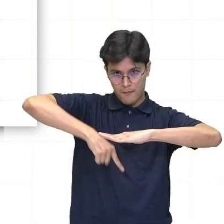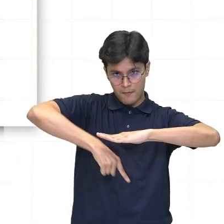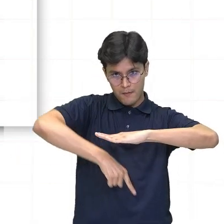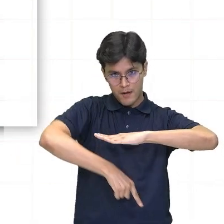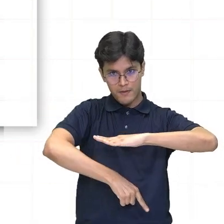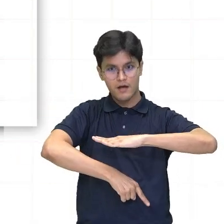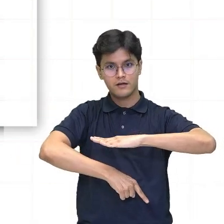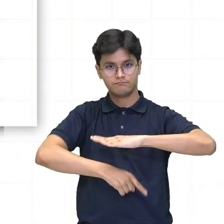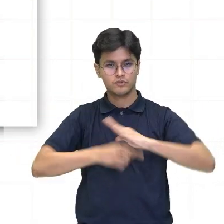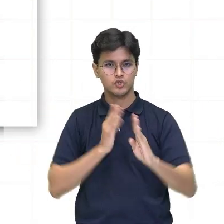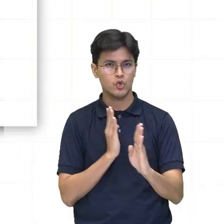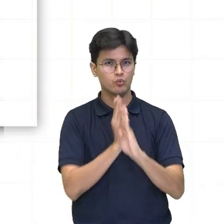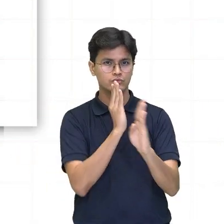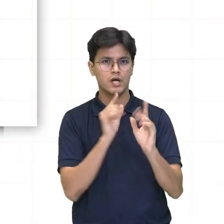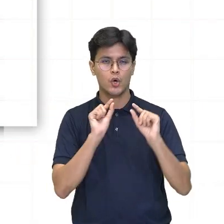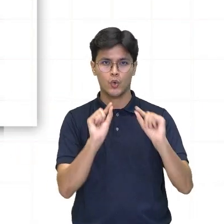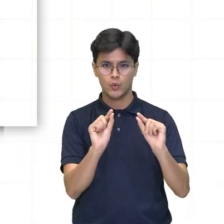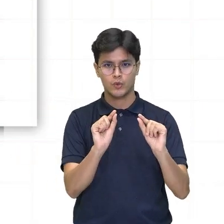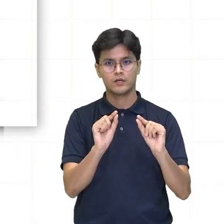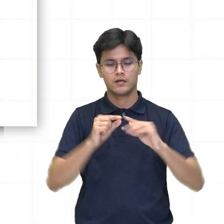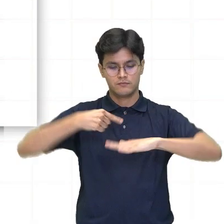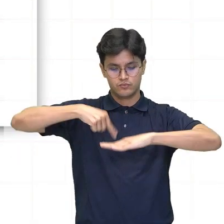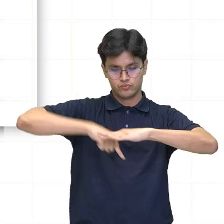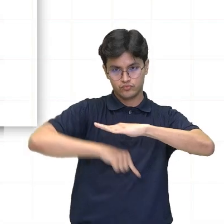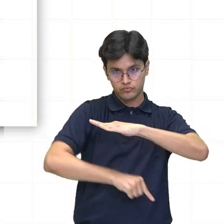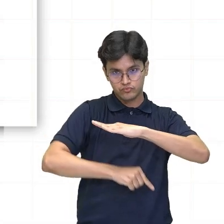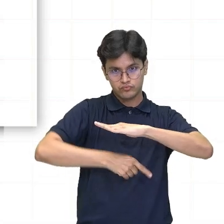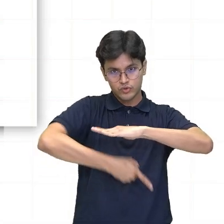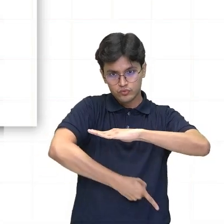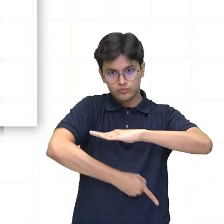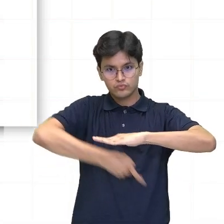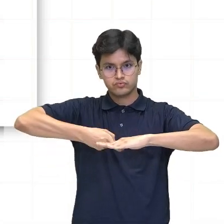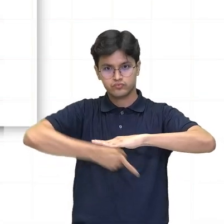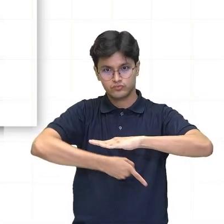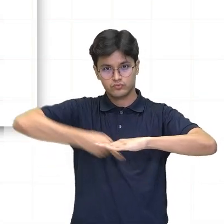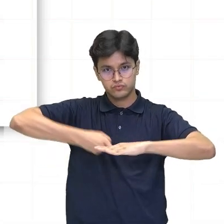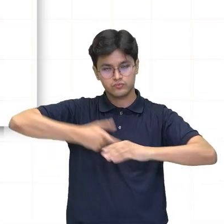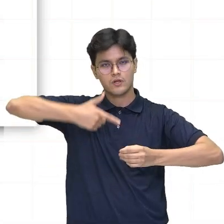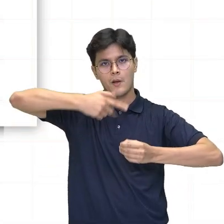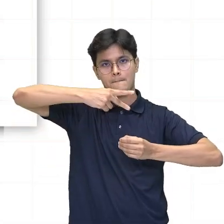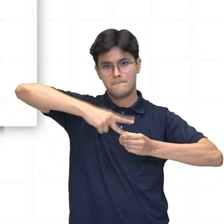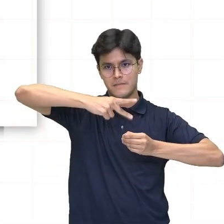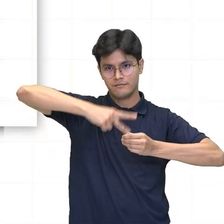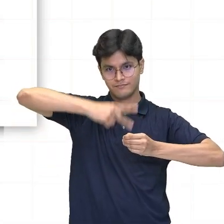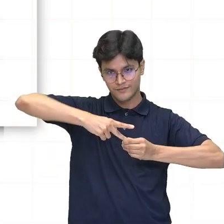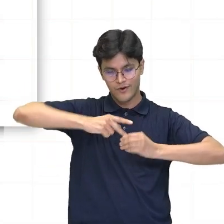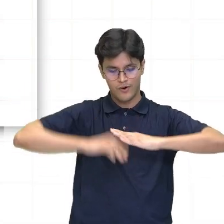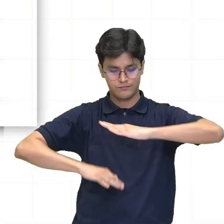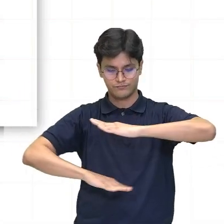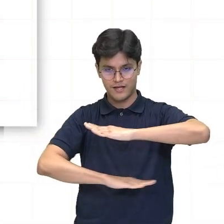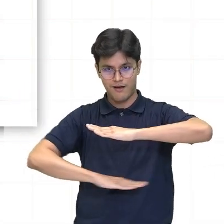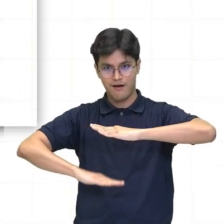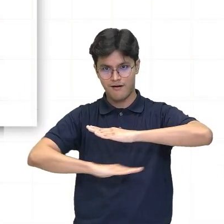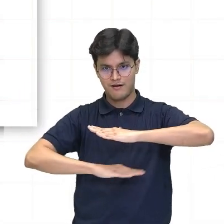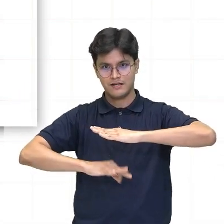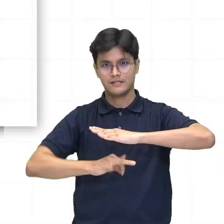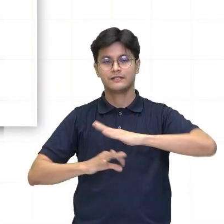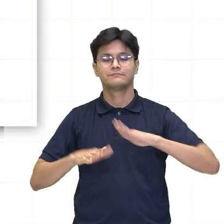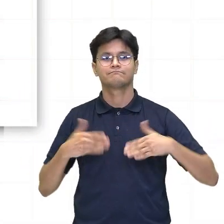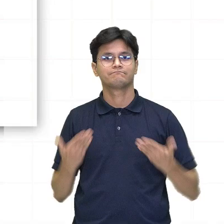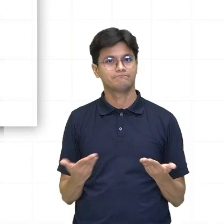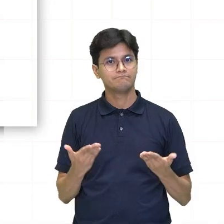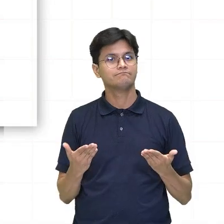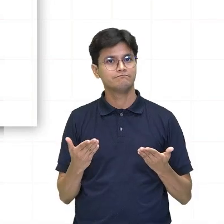para encontrar aí, para retirar o petróleo nessas camadas mais profundas, né? Então, apenas para a